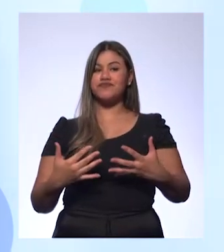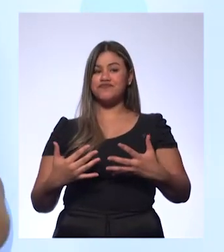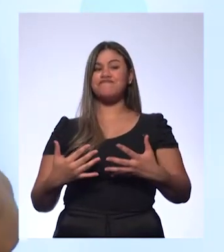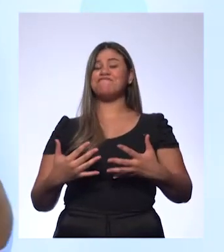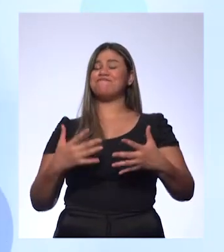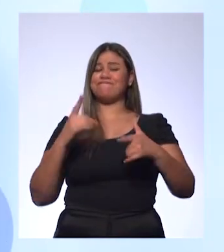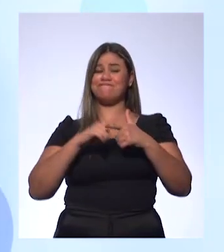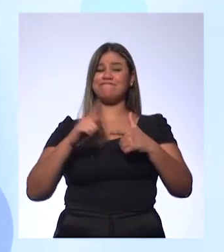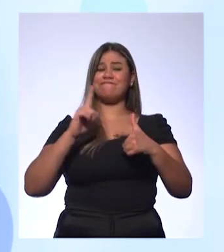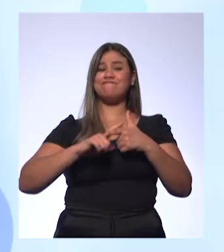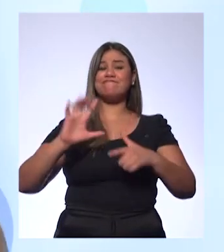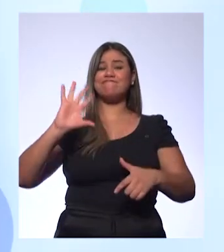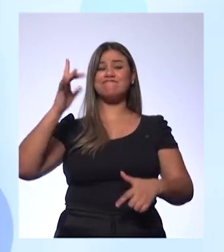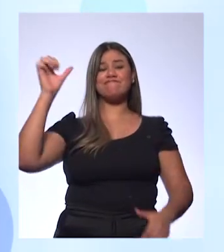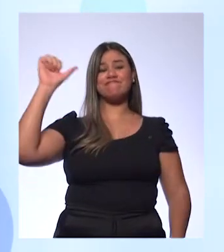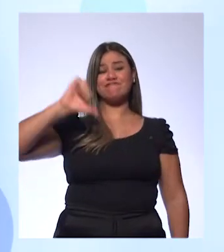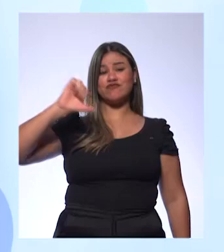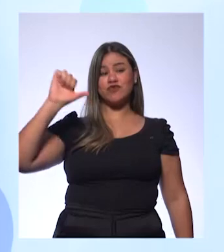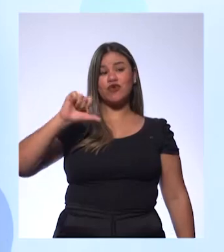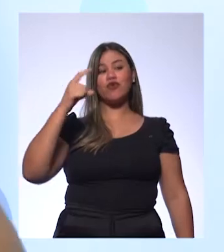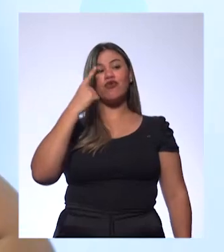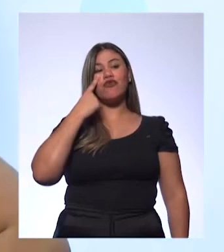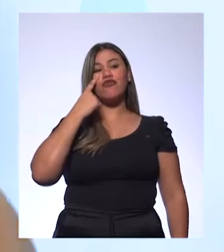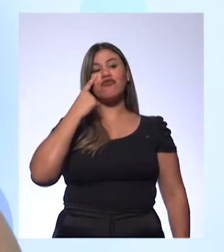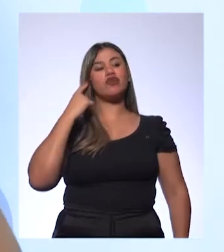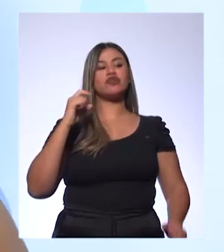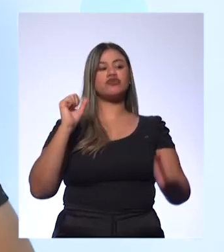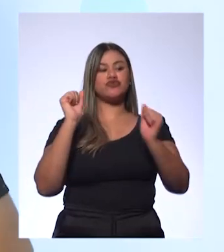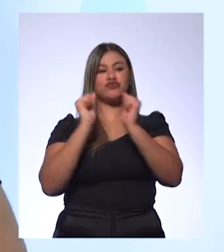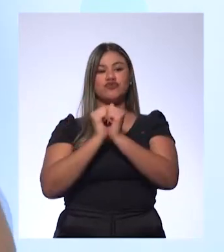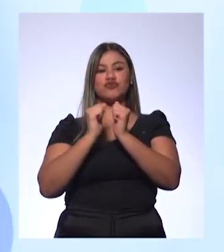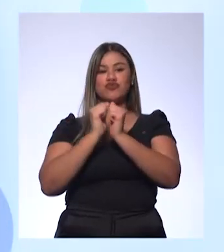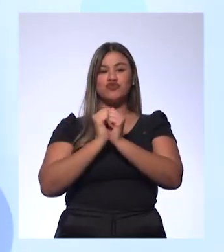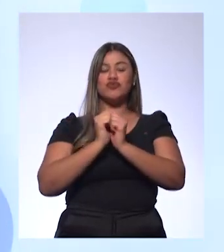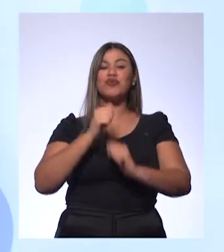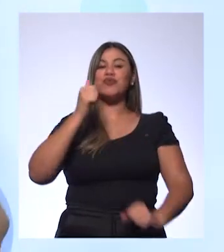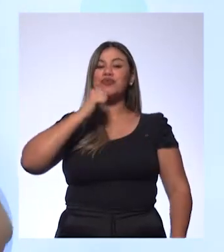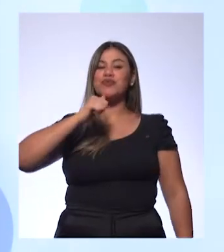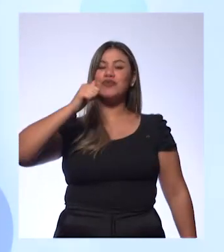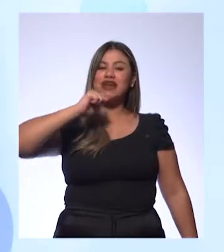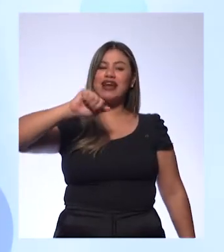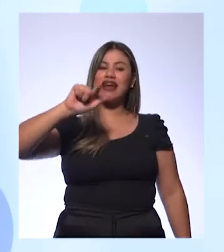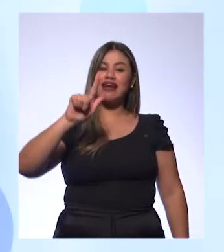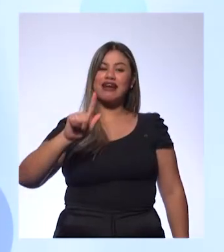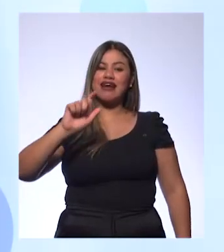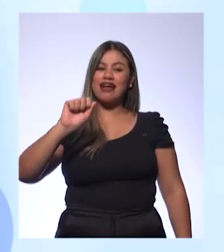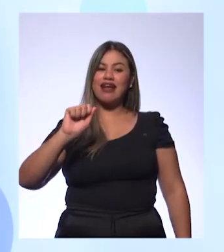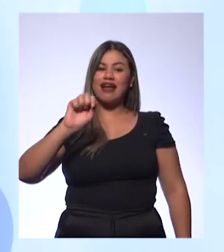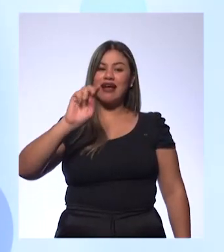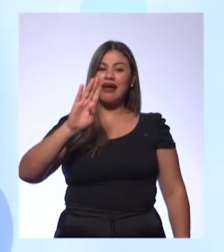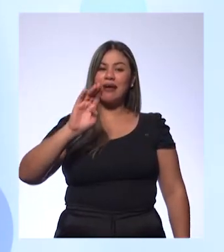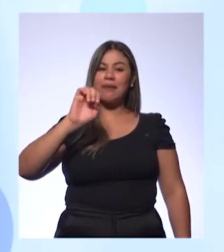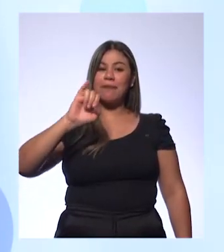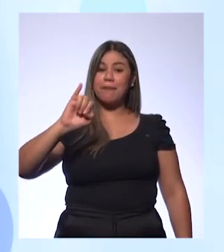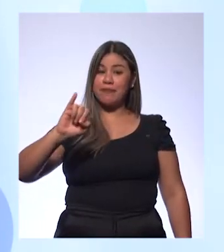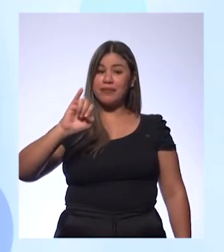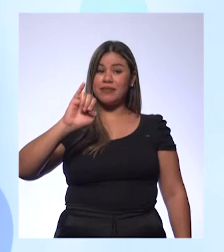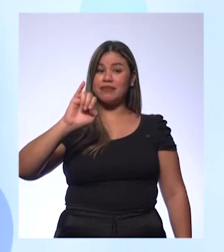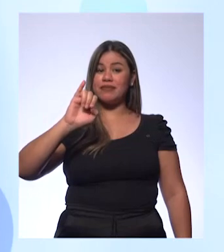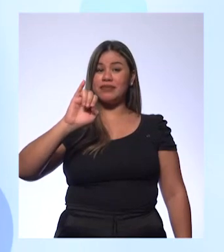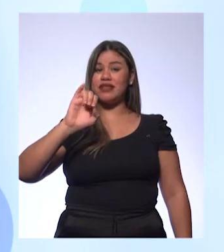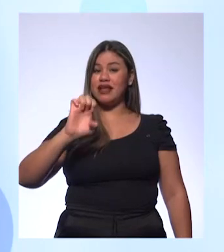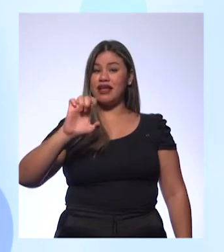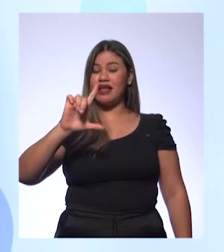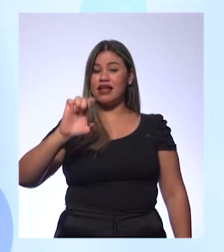ruim. Então, você vai assistir com atenção o relato da Gabriele de um projeto que ela gostaria